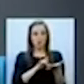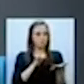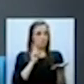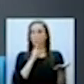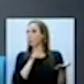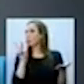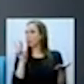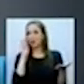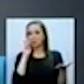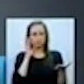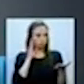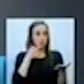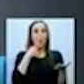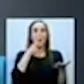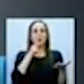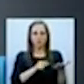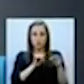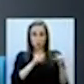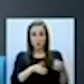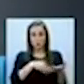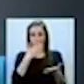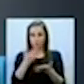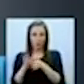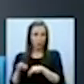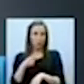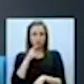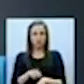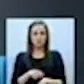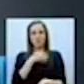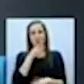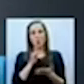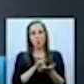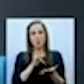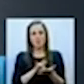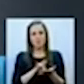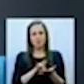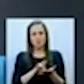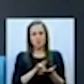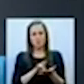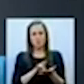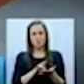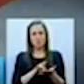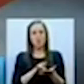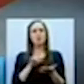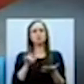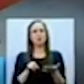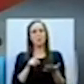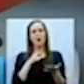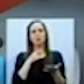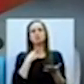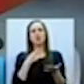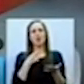que seja, temos que voltar ao início, no mínimo do parágrafo, se não for ao início da página. Está a falar no livro físico. E o livro virtual? Será uma solução